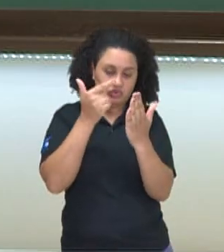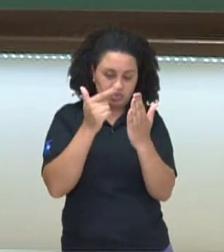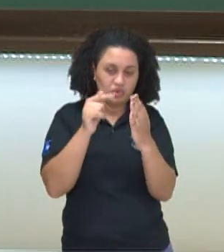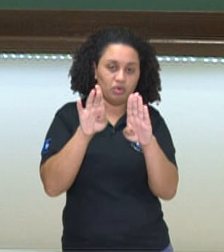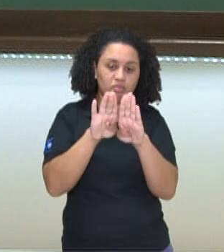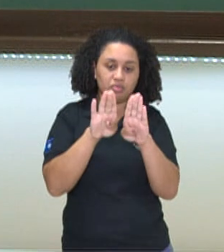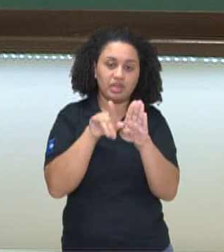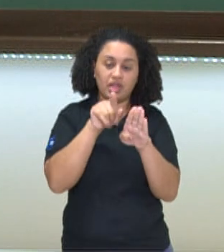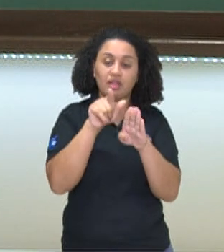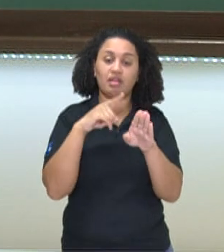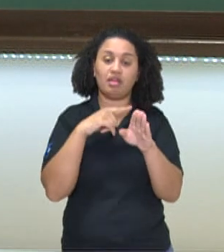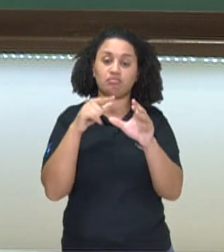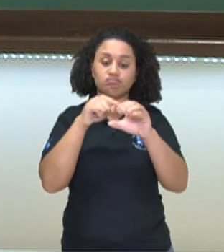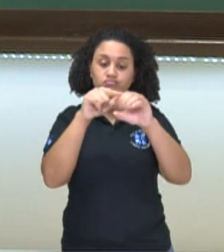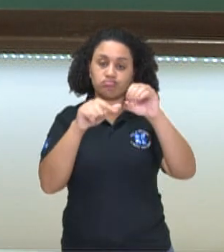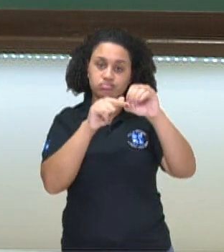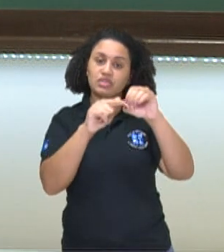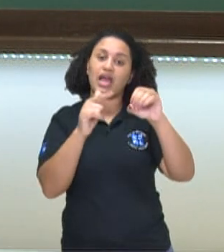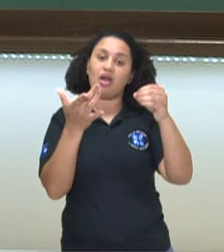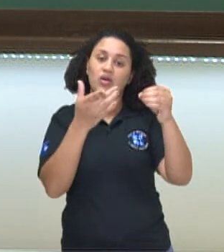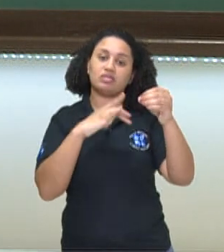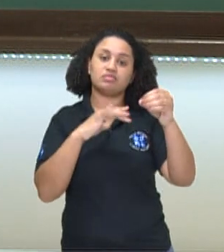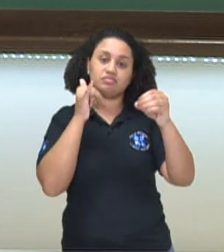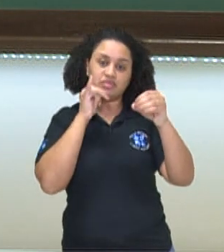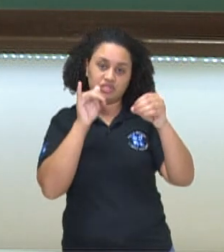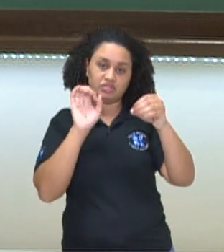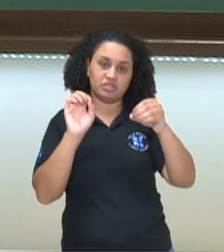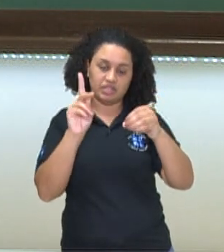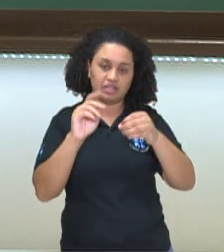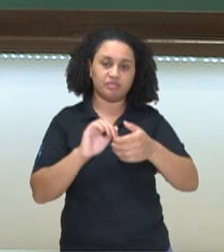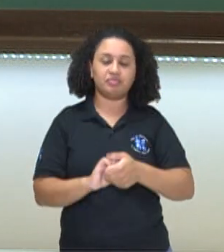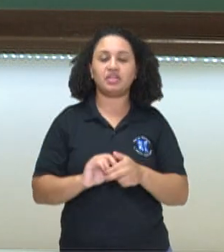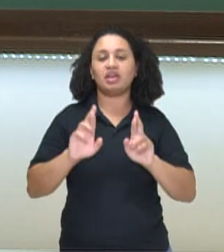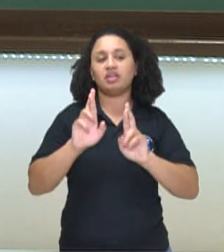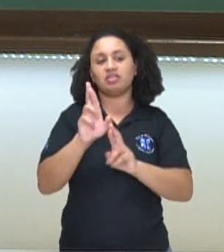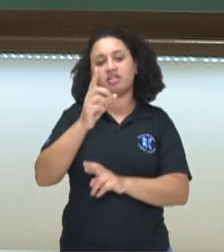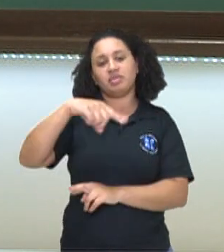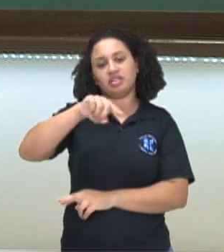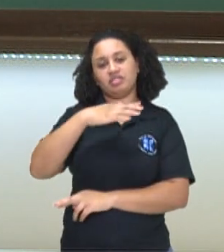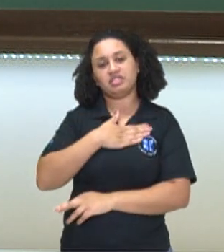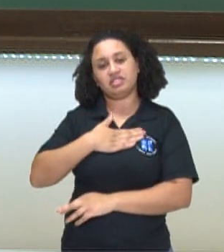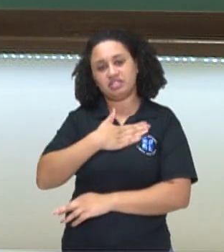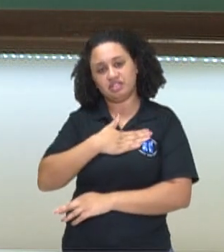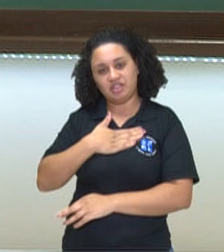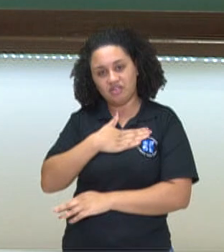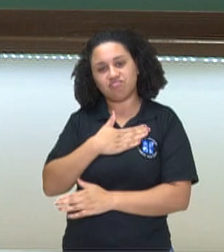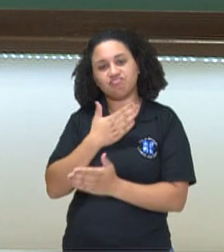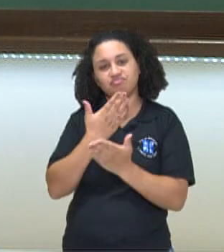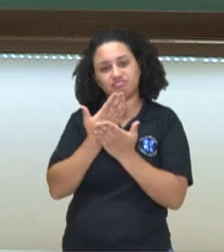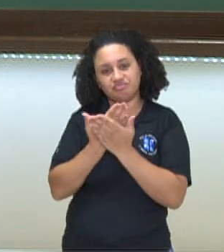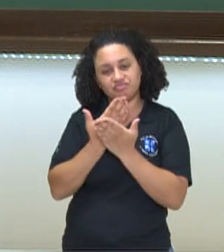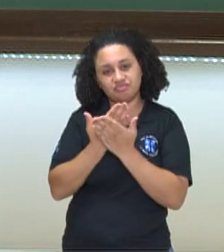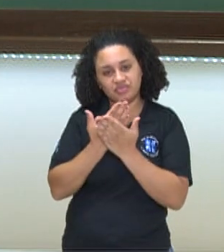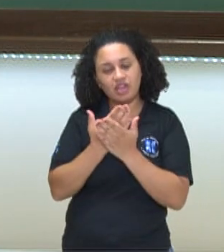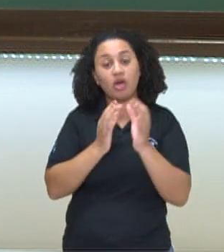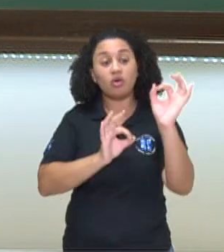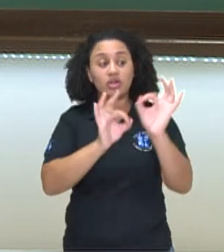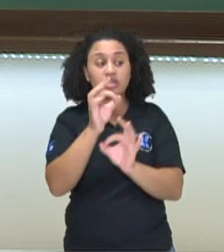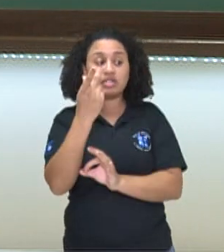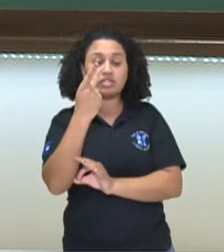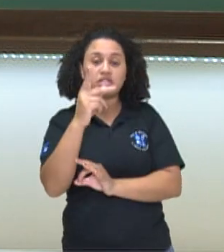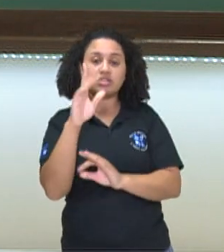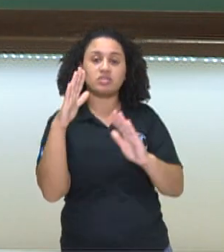ocorresse, porque agora está carregado eletricamente. Tudo bem? Espero que vocês tenham gostado da aula. Montem em